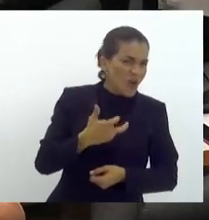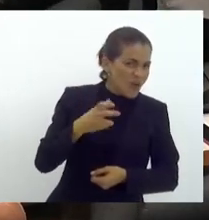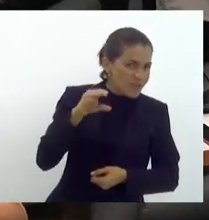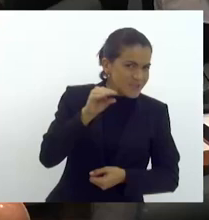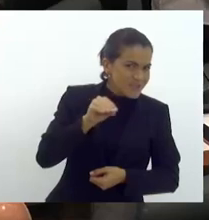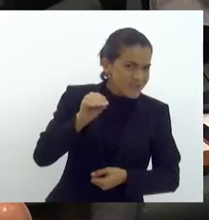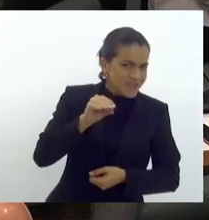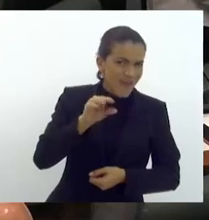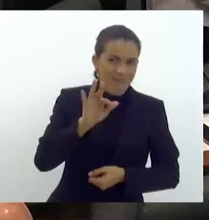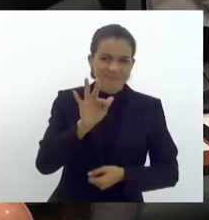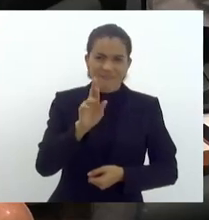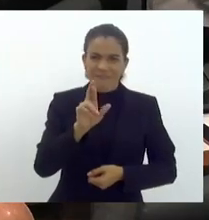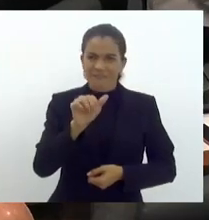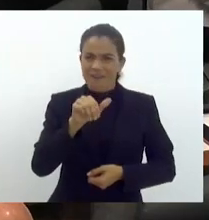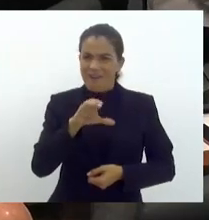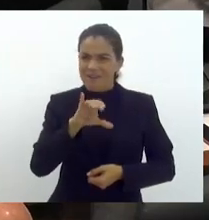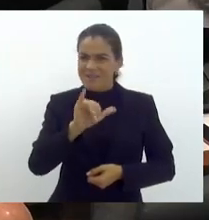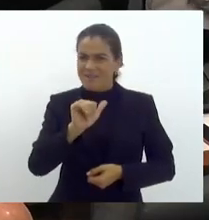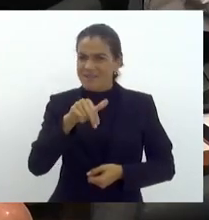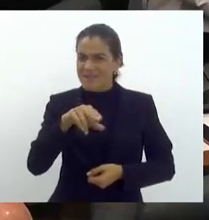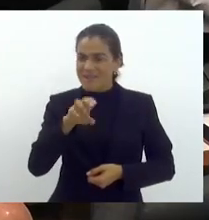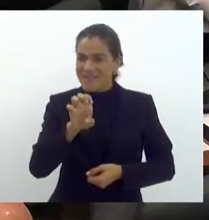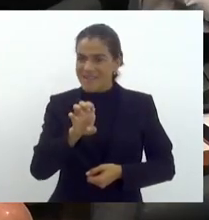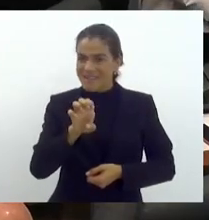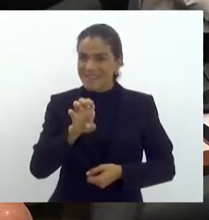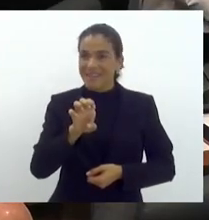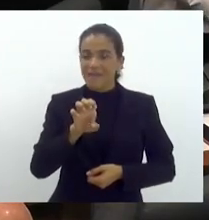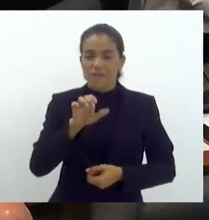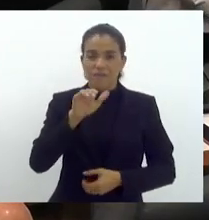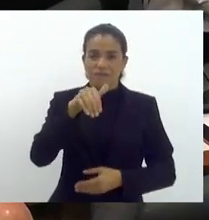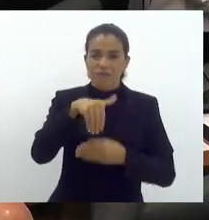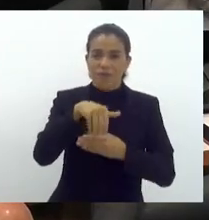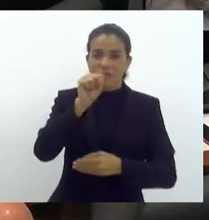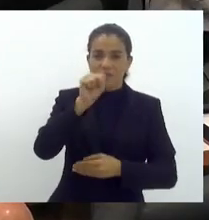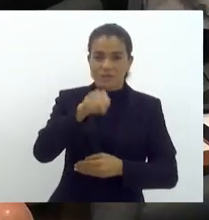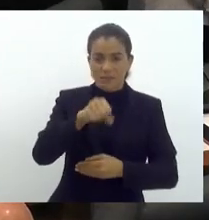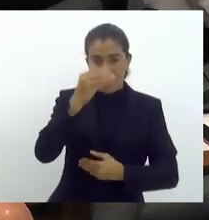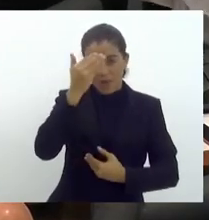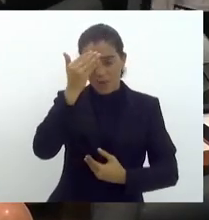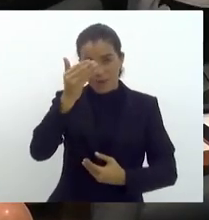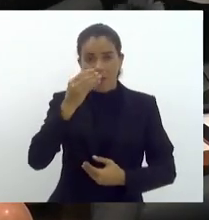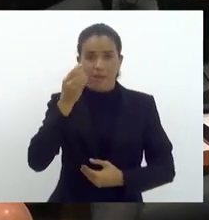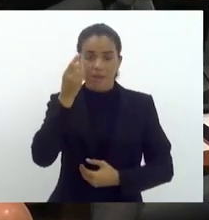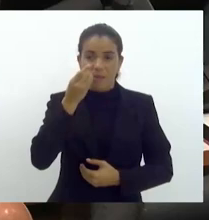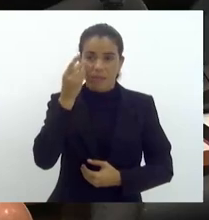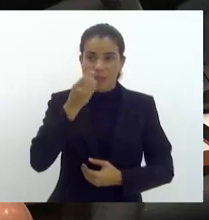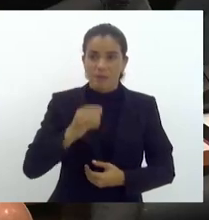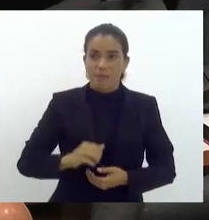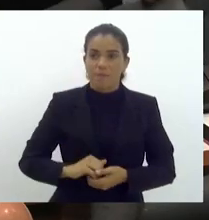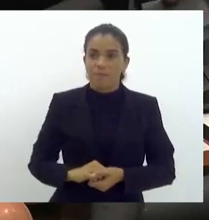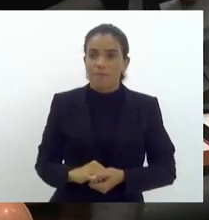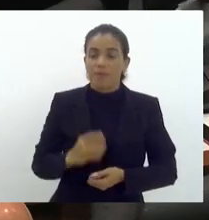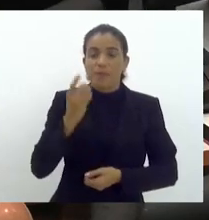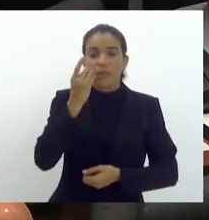Franciane se eu não me falha a memória mas não muito obrigado Deputado deputado